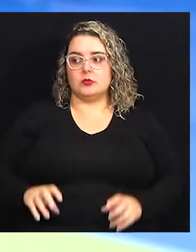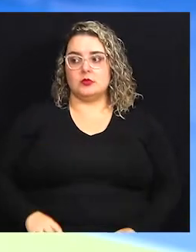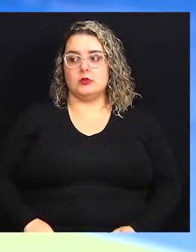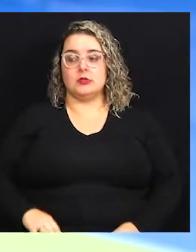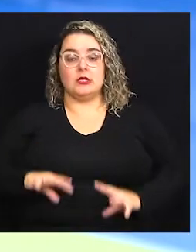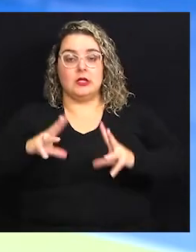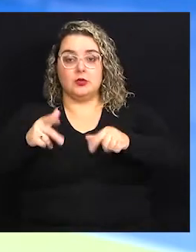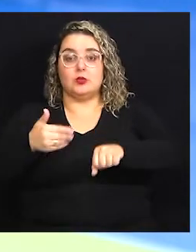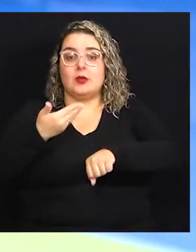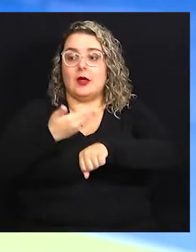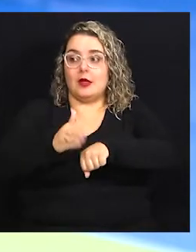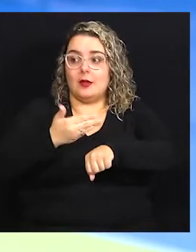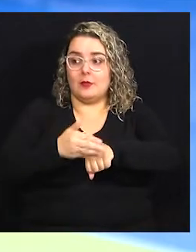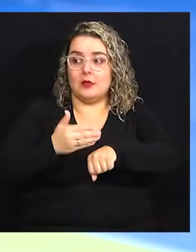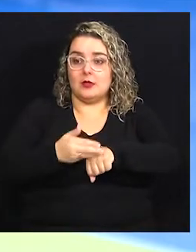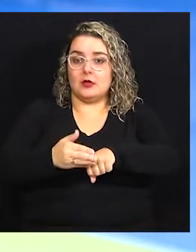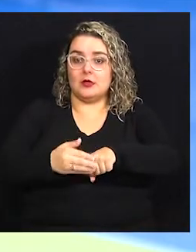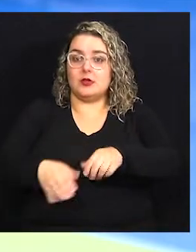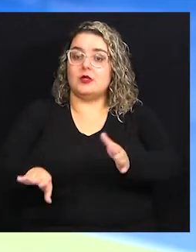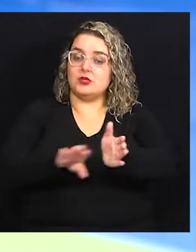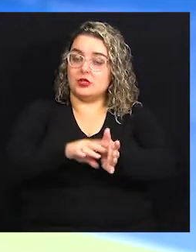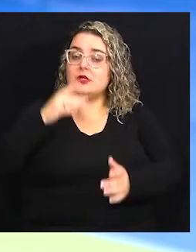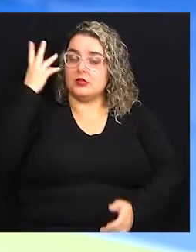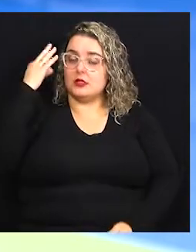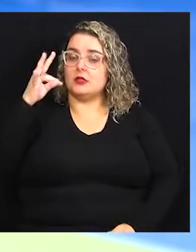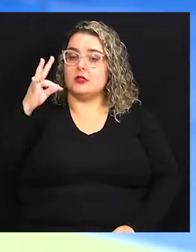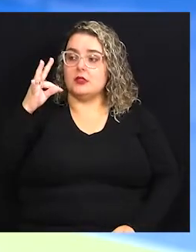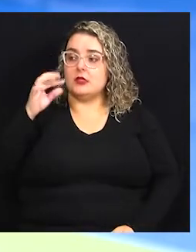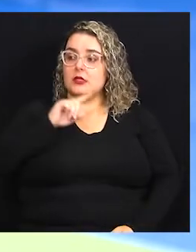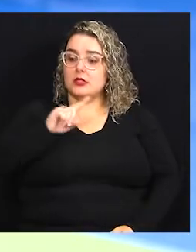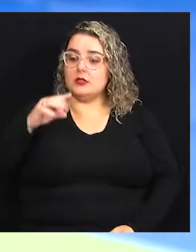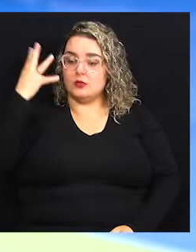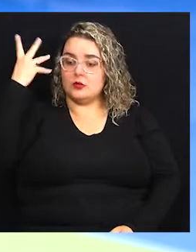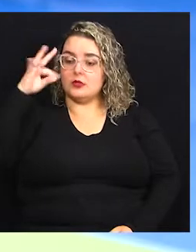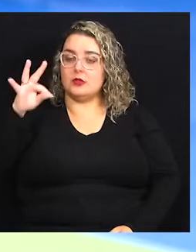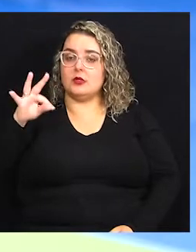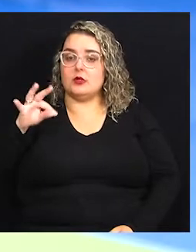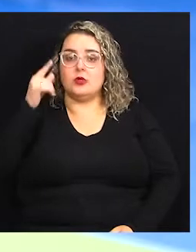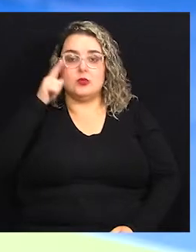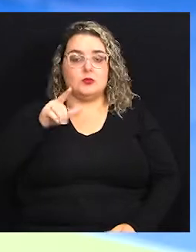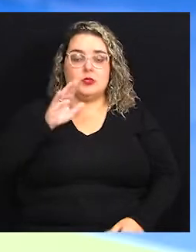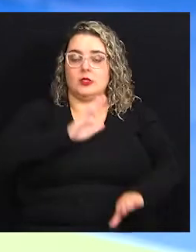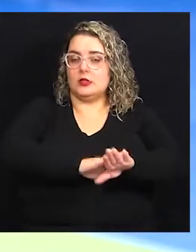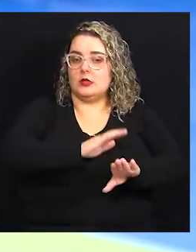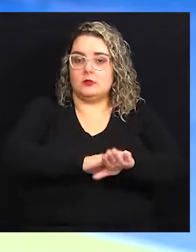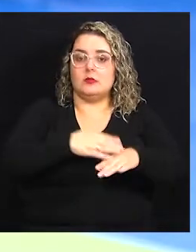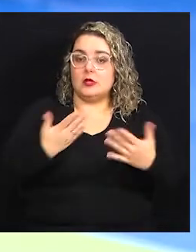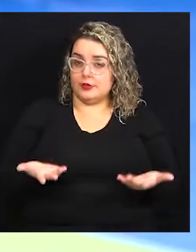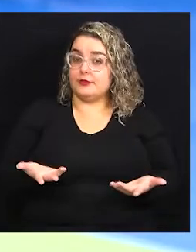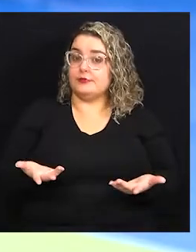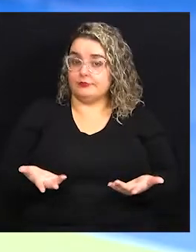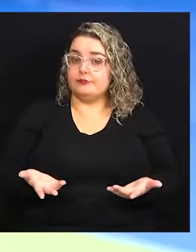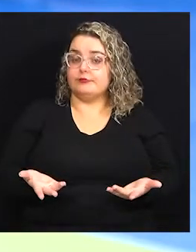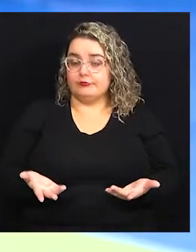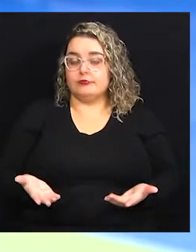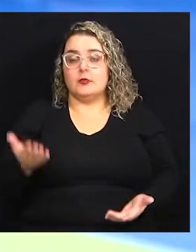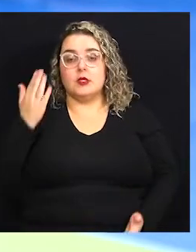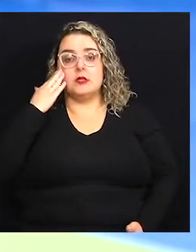que é prática veio da teoria. E nem tudo que é teoria você consegue pôr em prática. Então você tem que